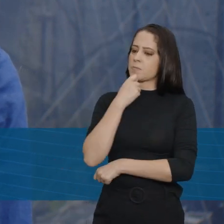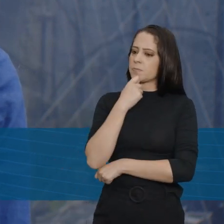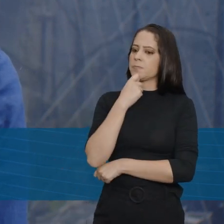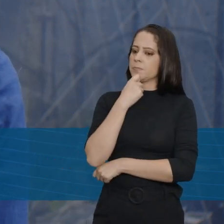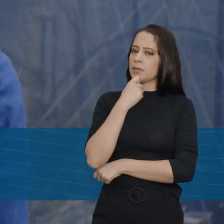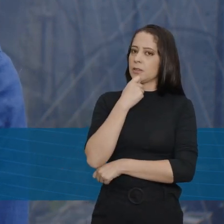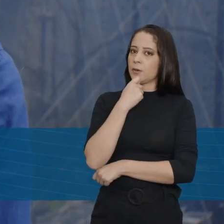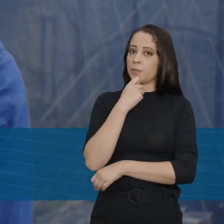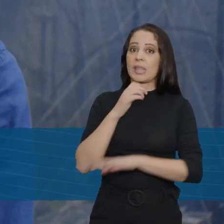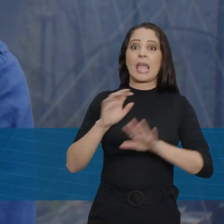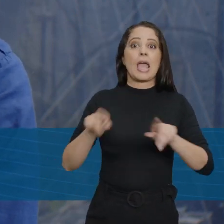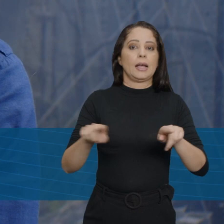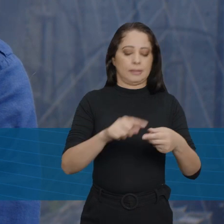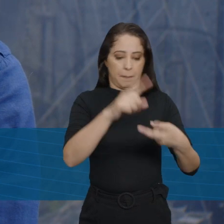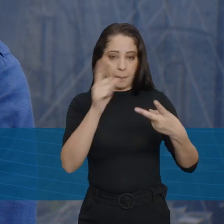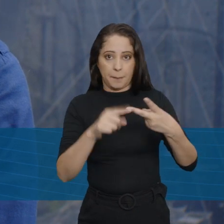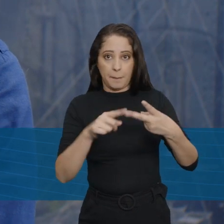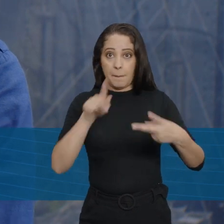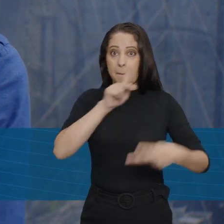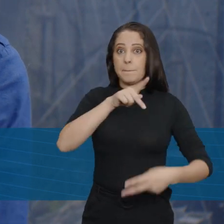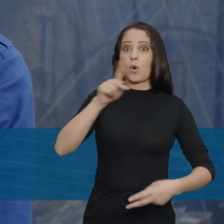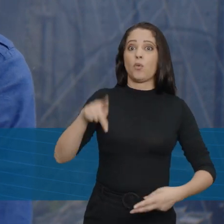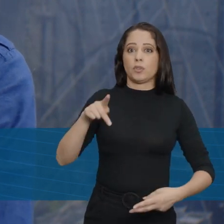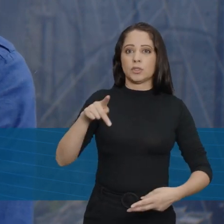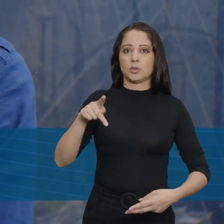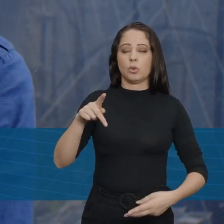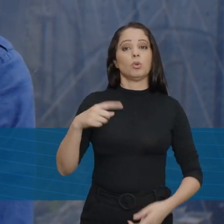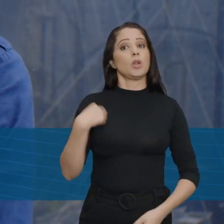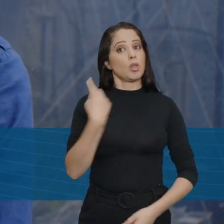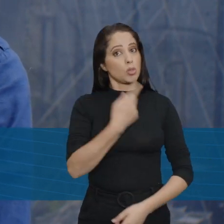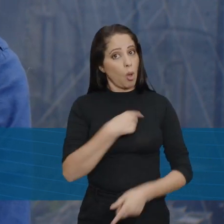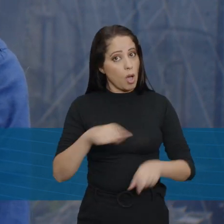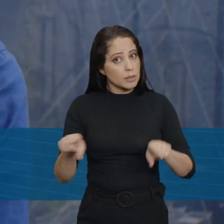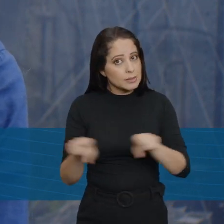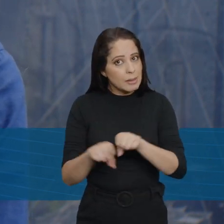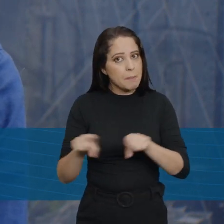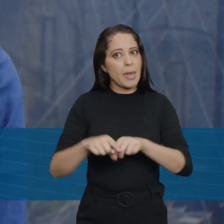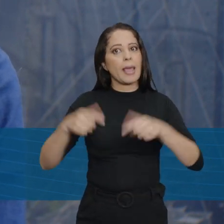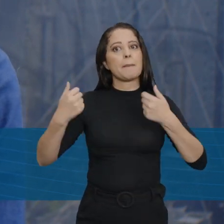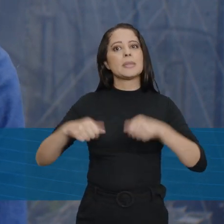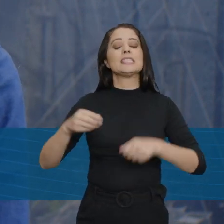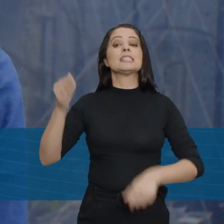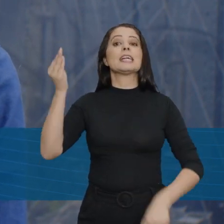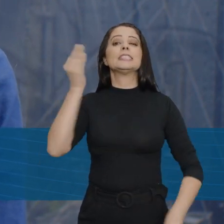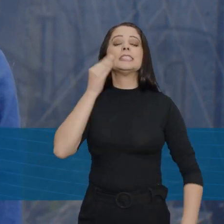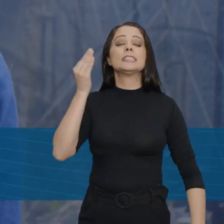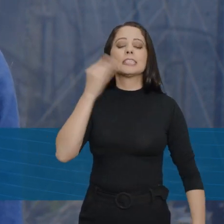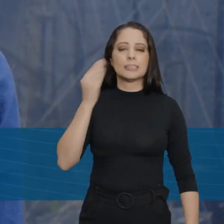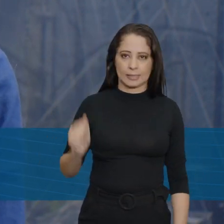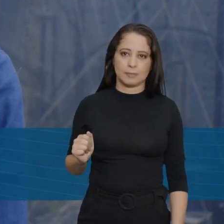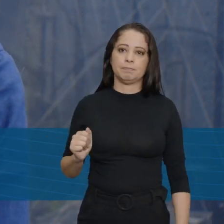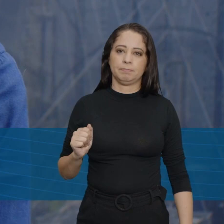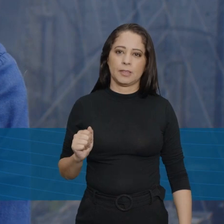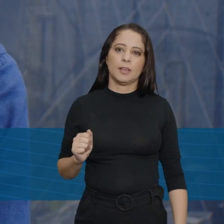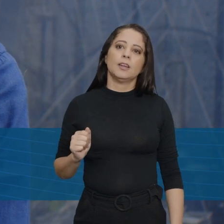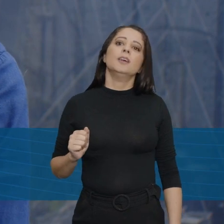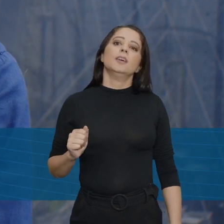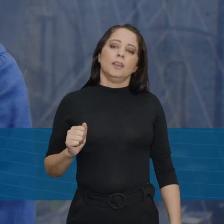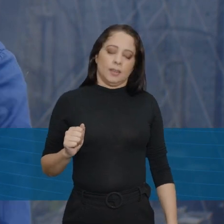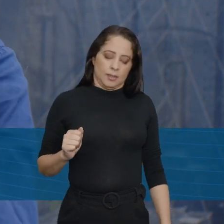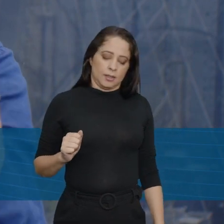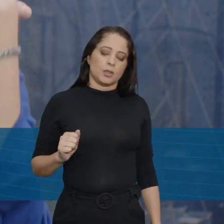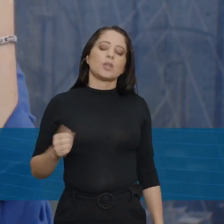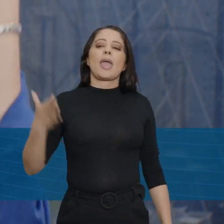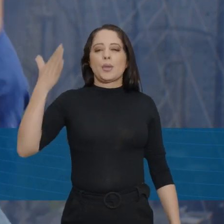isso. Acho que enquanto professores, a gente precisa começar a tentar, né? Porque a gente sabe que o professor,